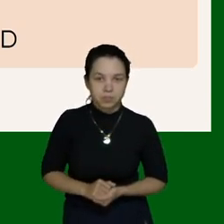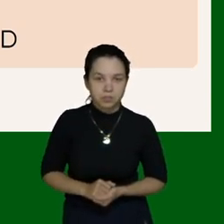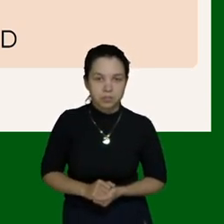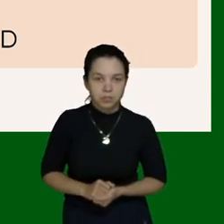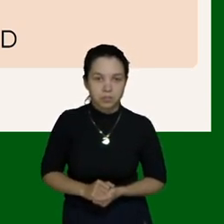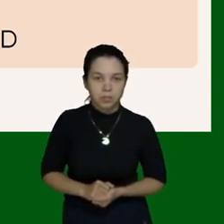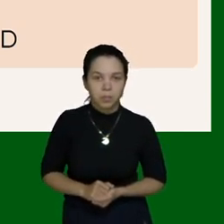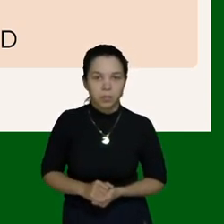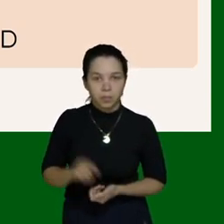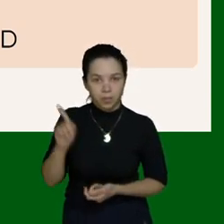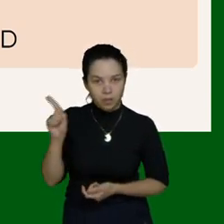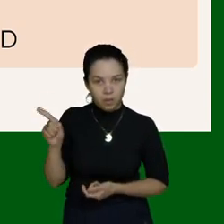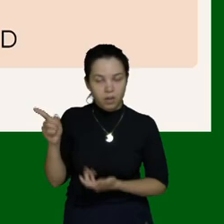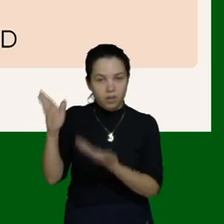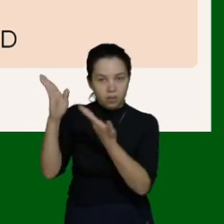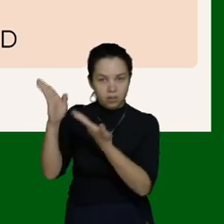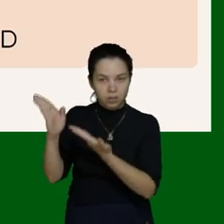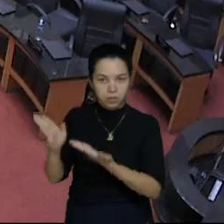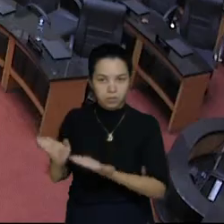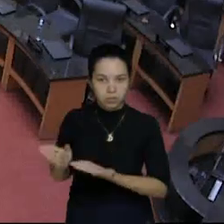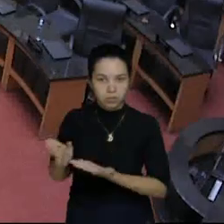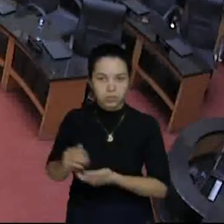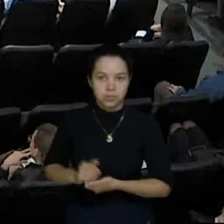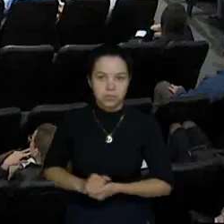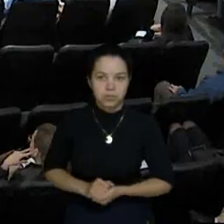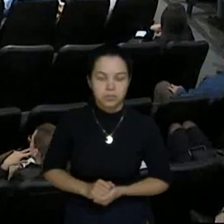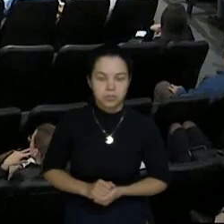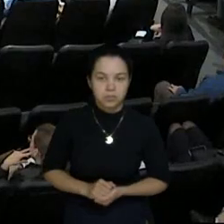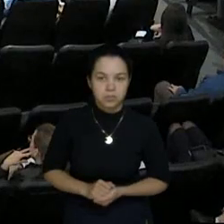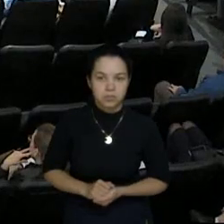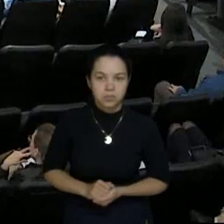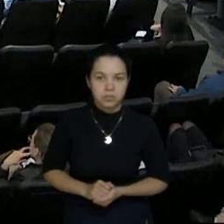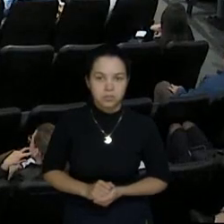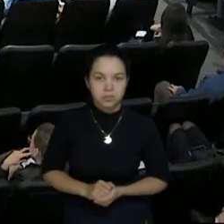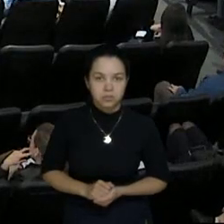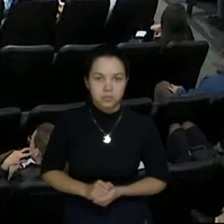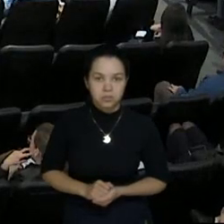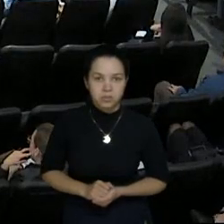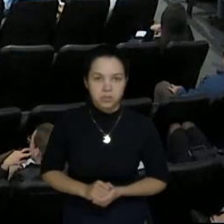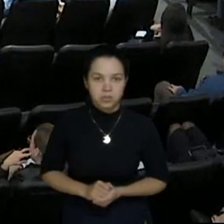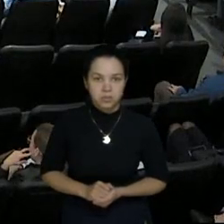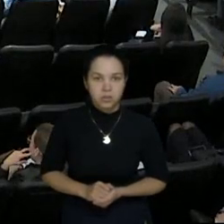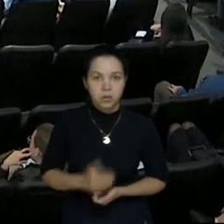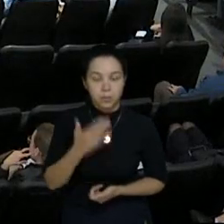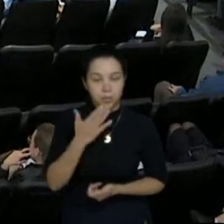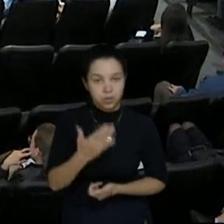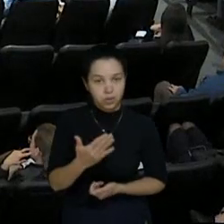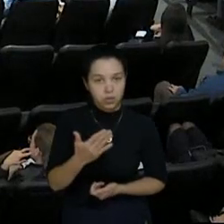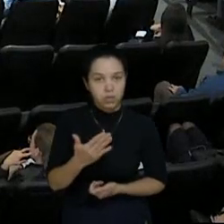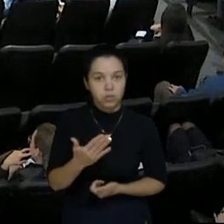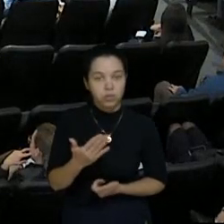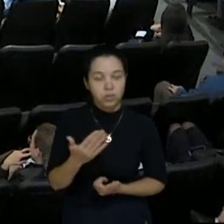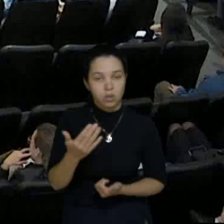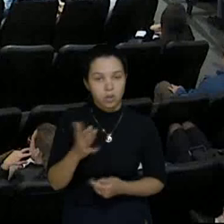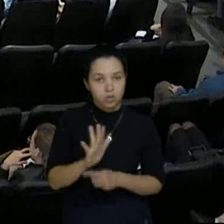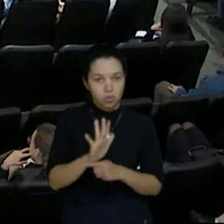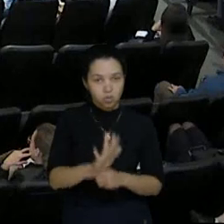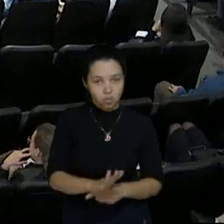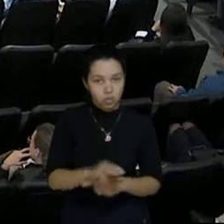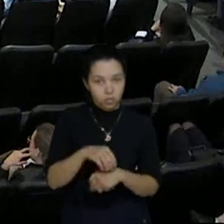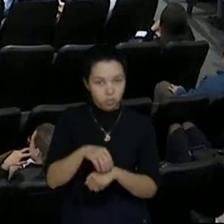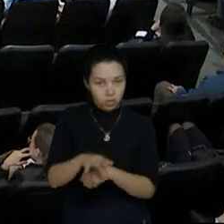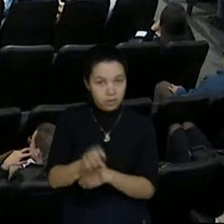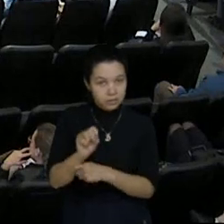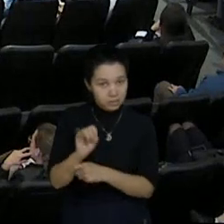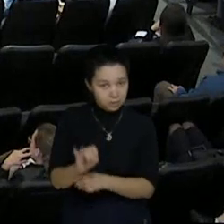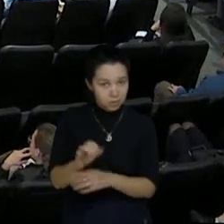nosso fluxo fica a dica e um pedido de ajuda que se a escola puder encaminhar já